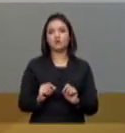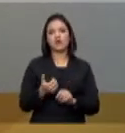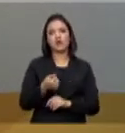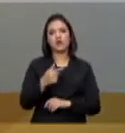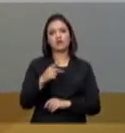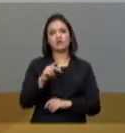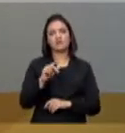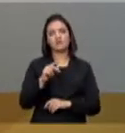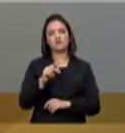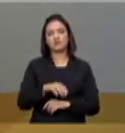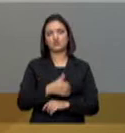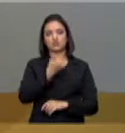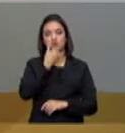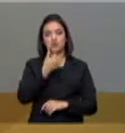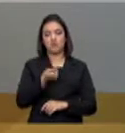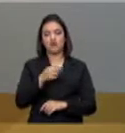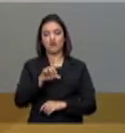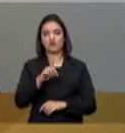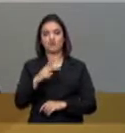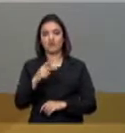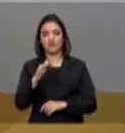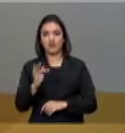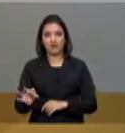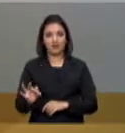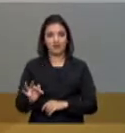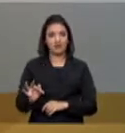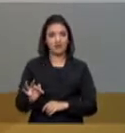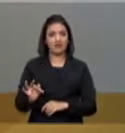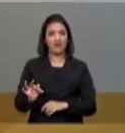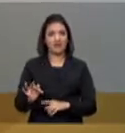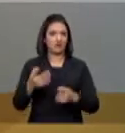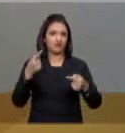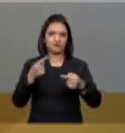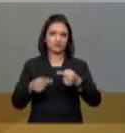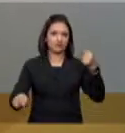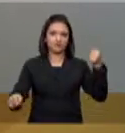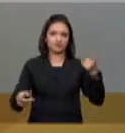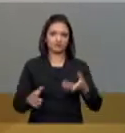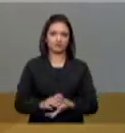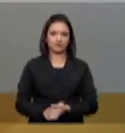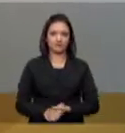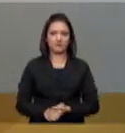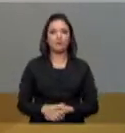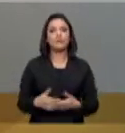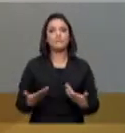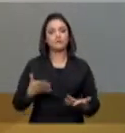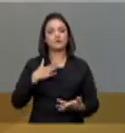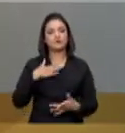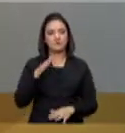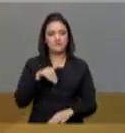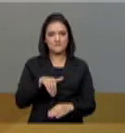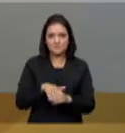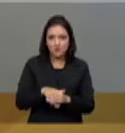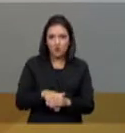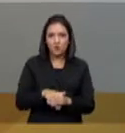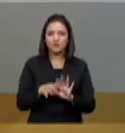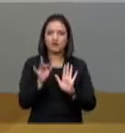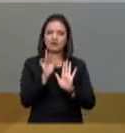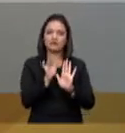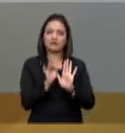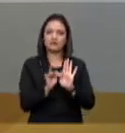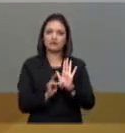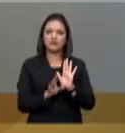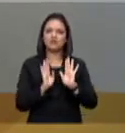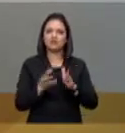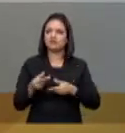improcedência. Eu, inicialmente, em meu voto, que já distribuí, espero que tenha chegado ao gabinete de todos os senhores